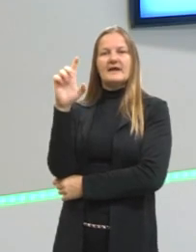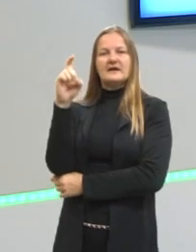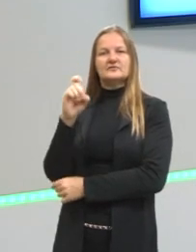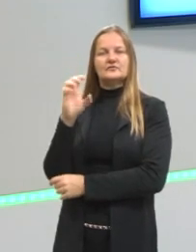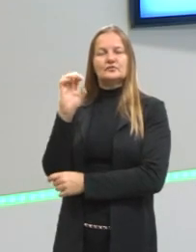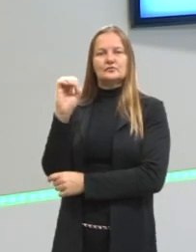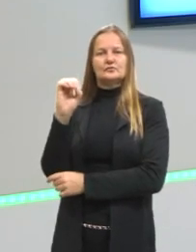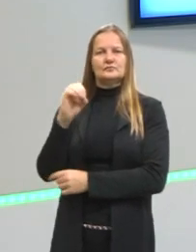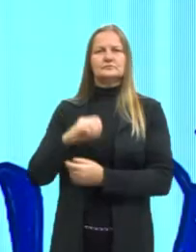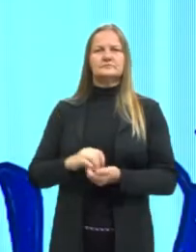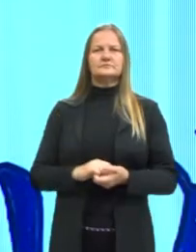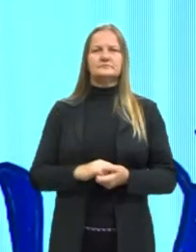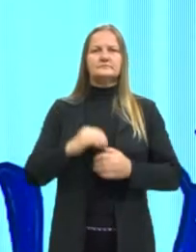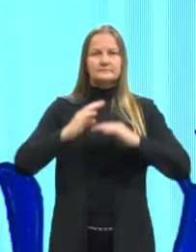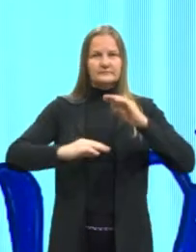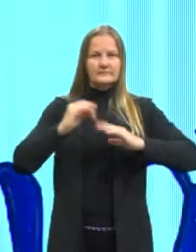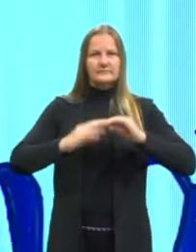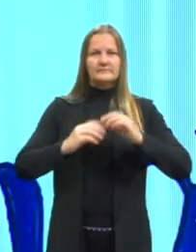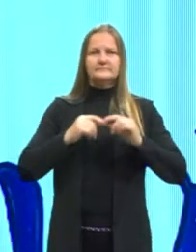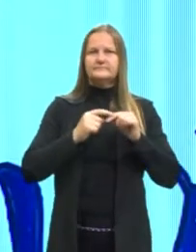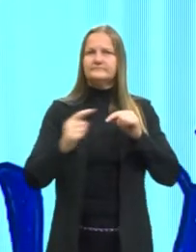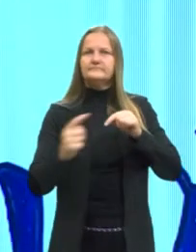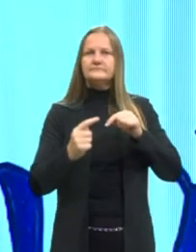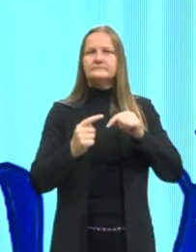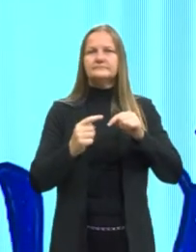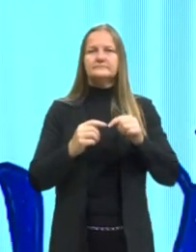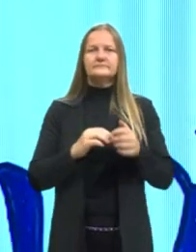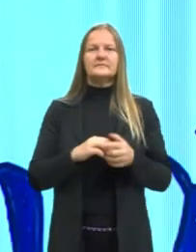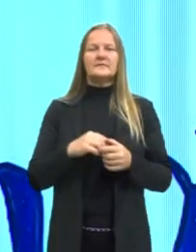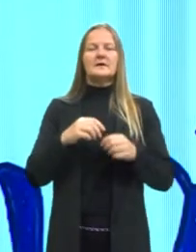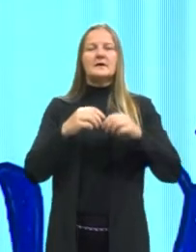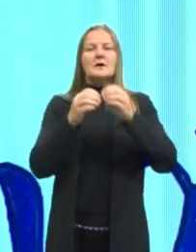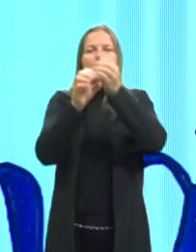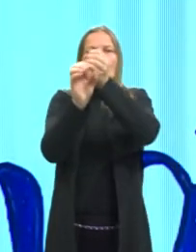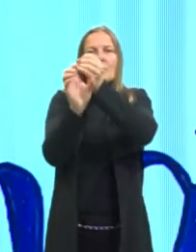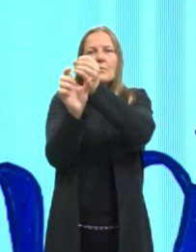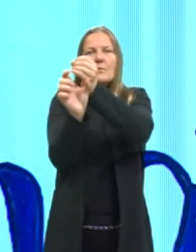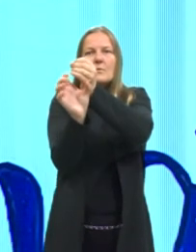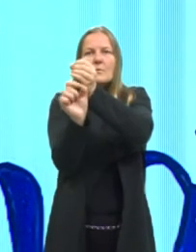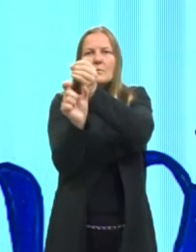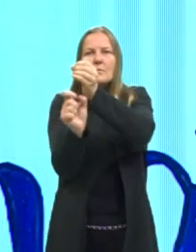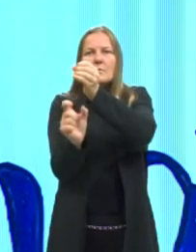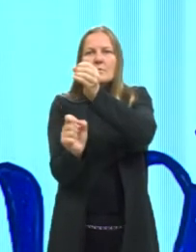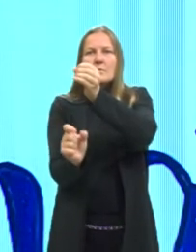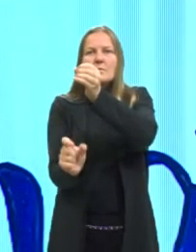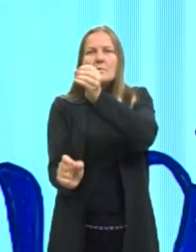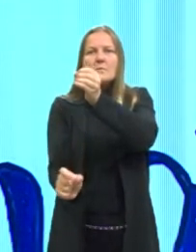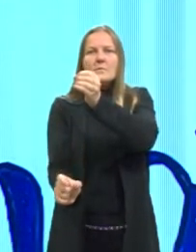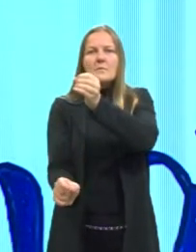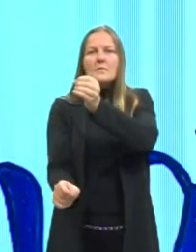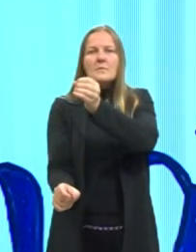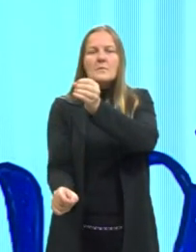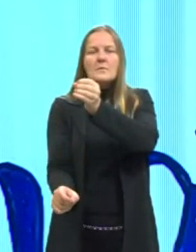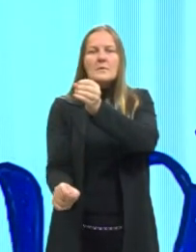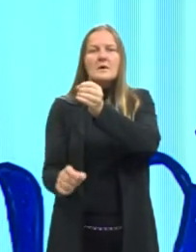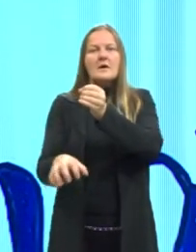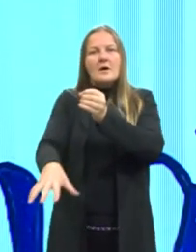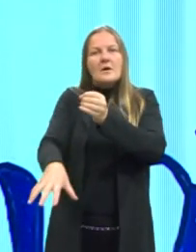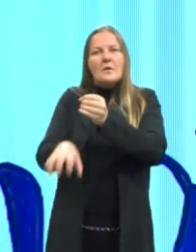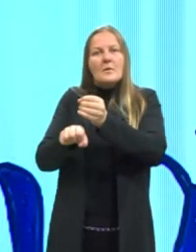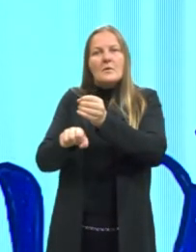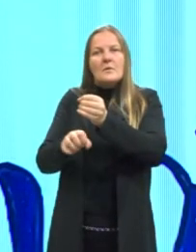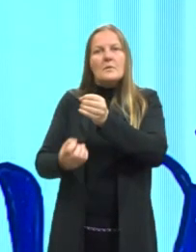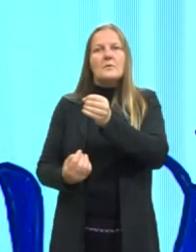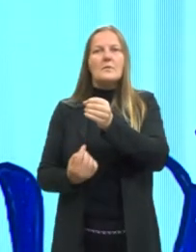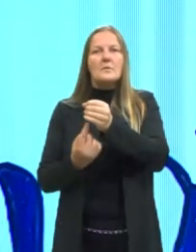é chamado de ato reflexo que está relacionado então a medula tá informação ela não vai nem chegar lá no